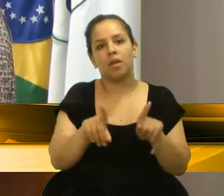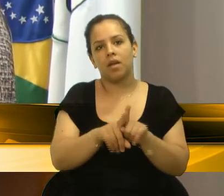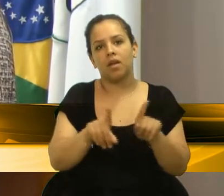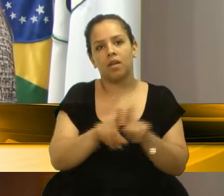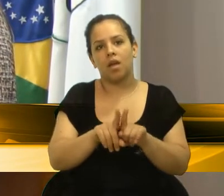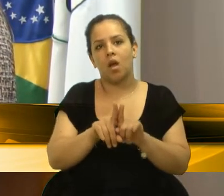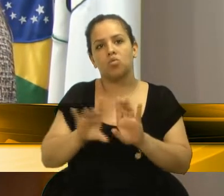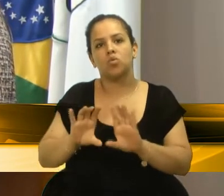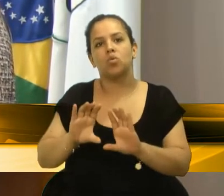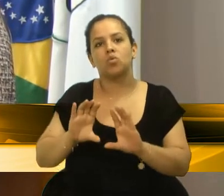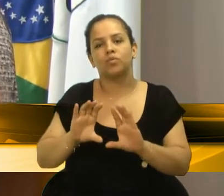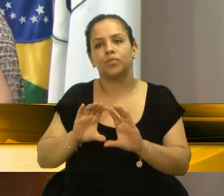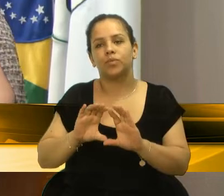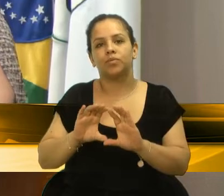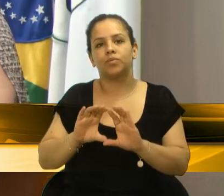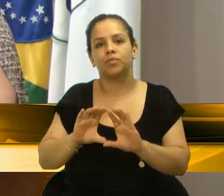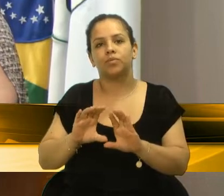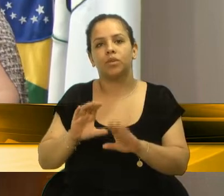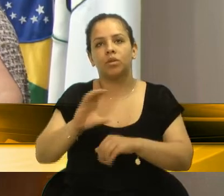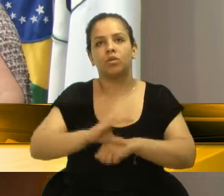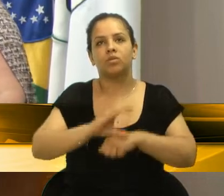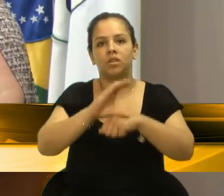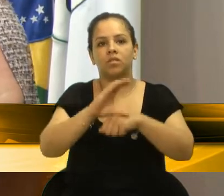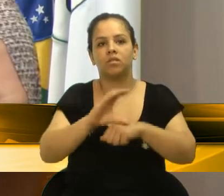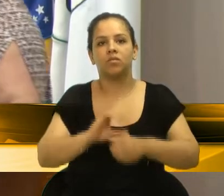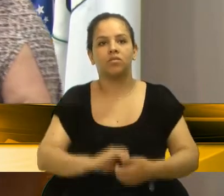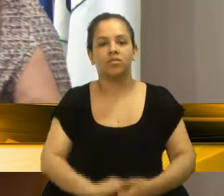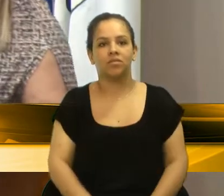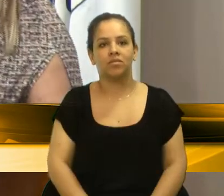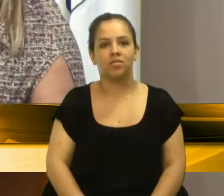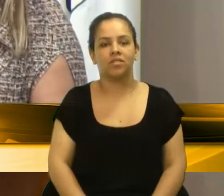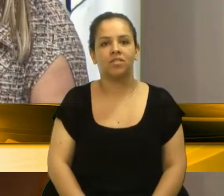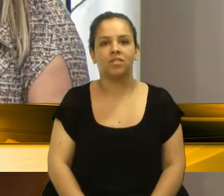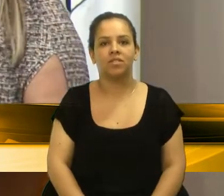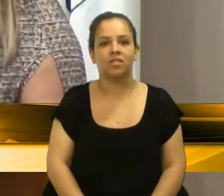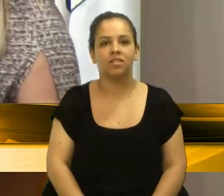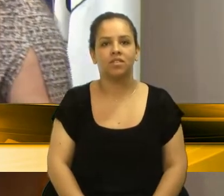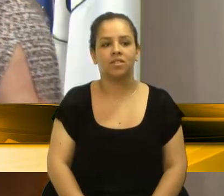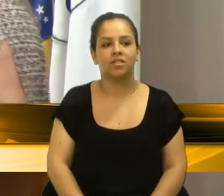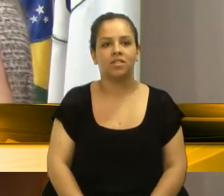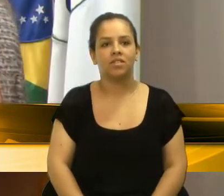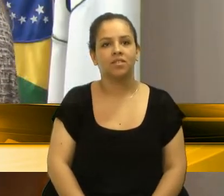Conselho, não verificou nenhum ato de abuso.